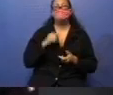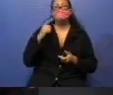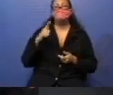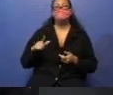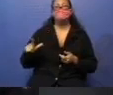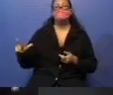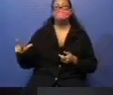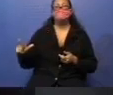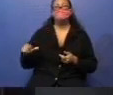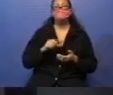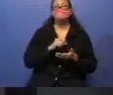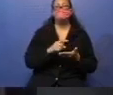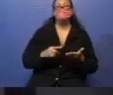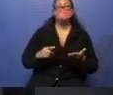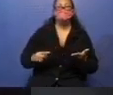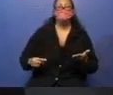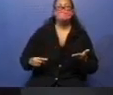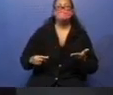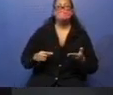Continuando a apostila.